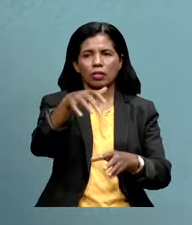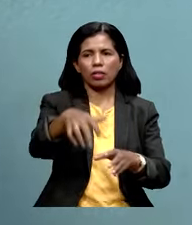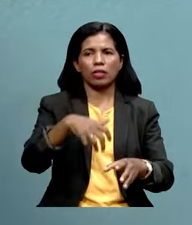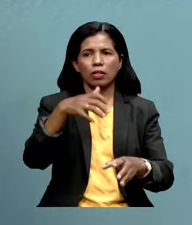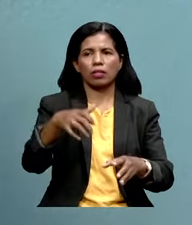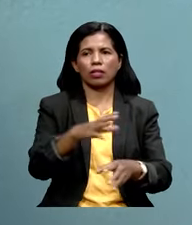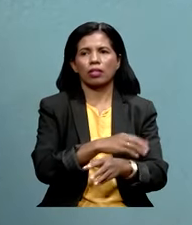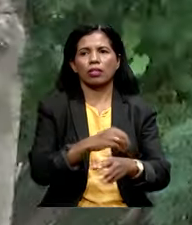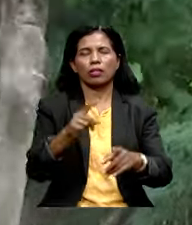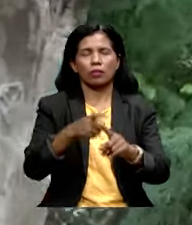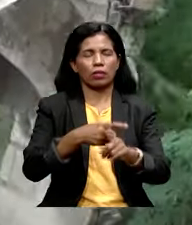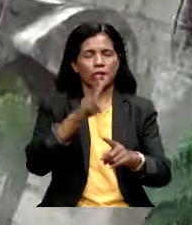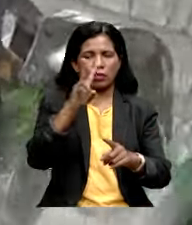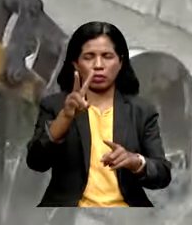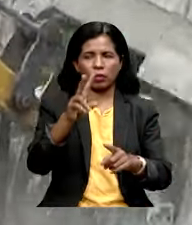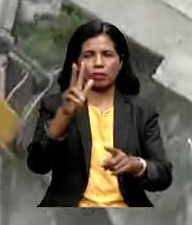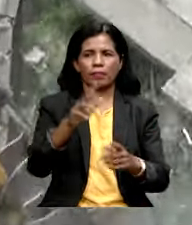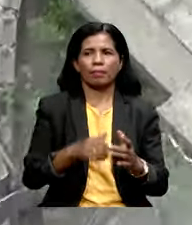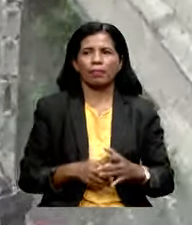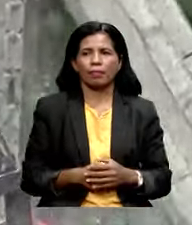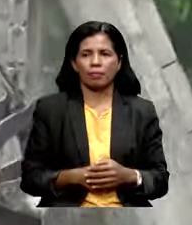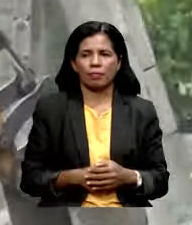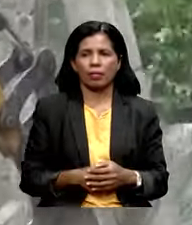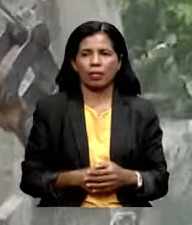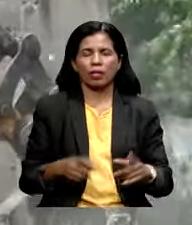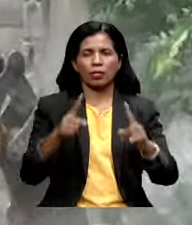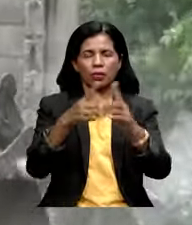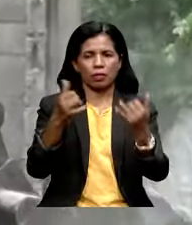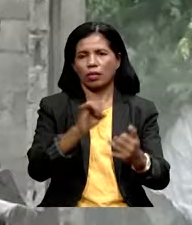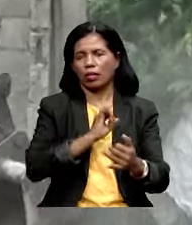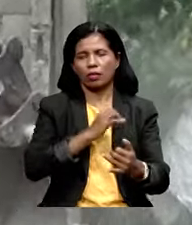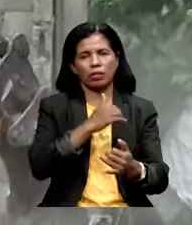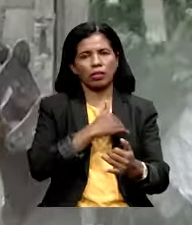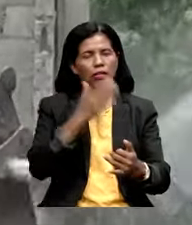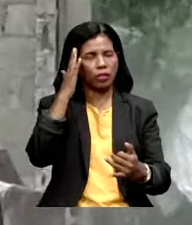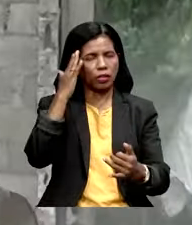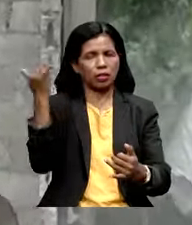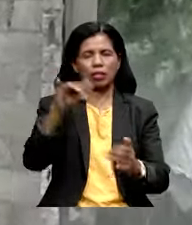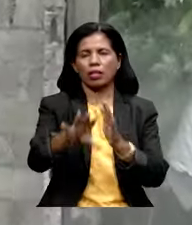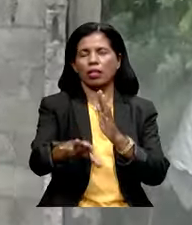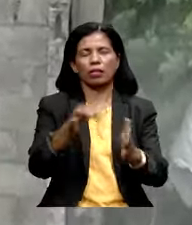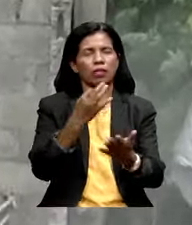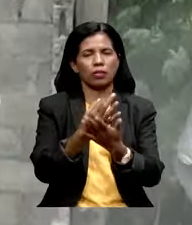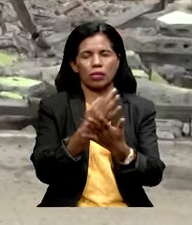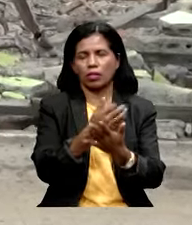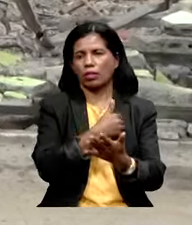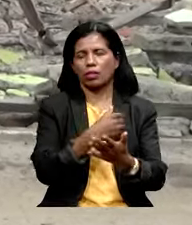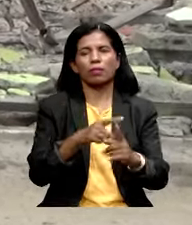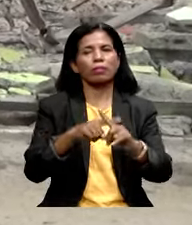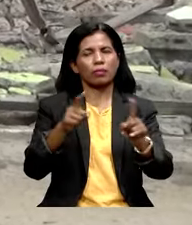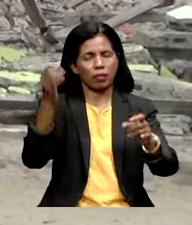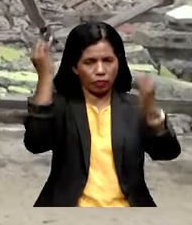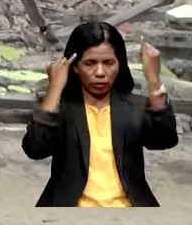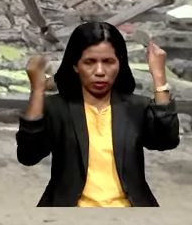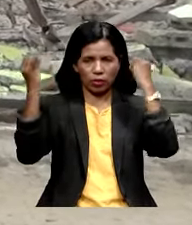bulan 2 ka o bulan 3 ni la to hela agora hausi dao ka ten sira retangonaga cidade, mais bem informação na bem,